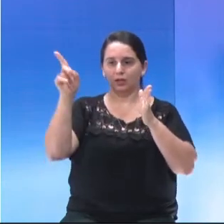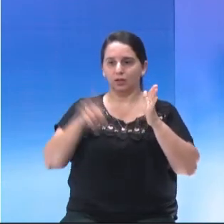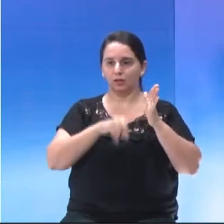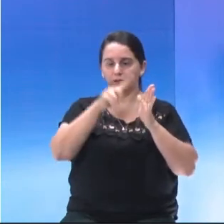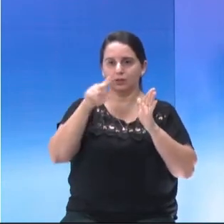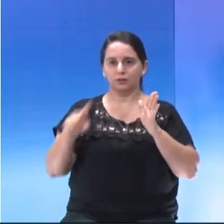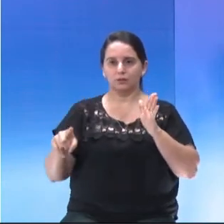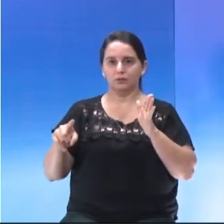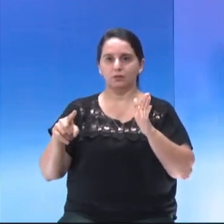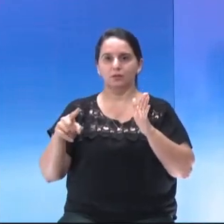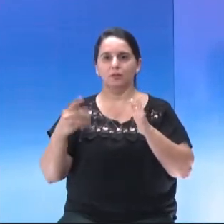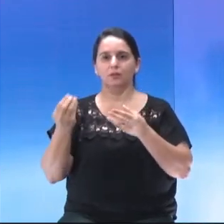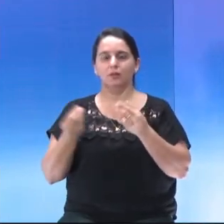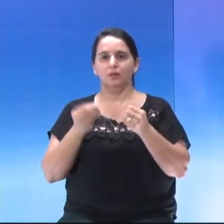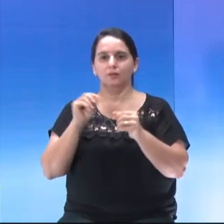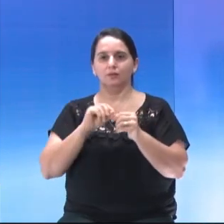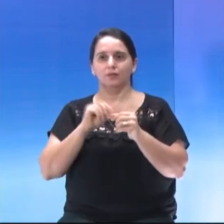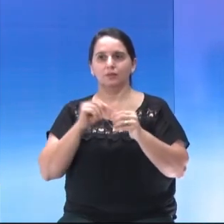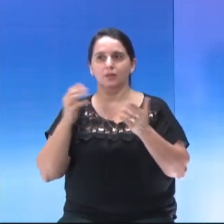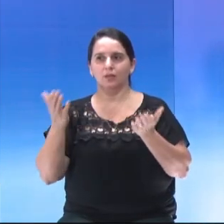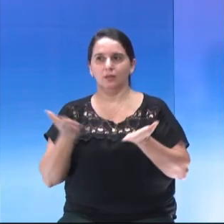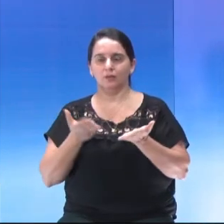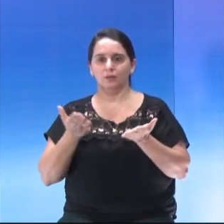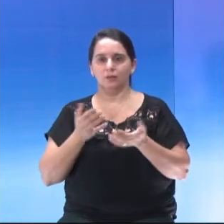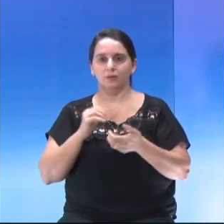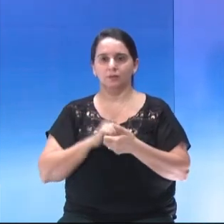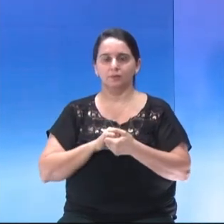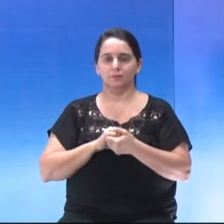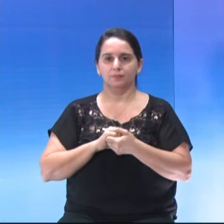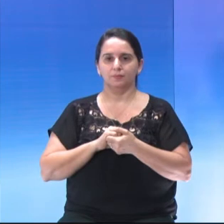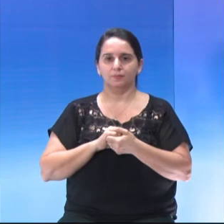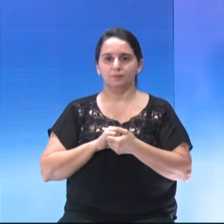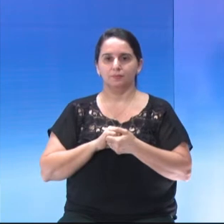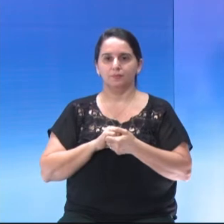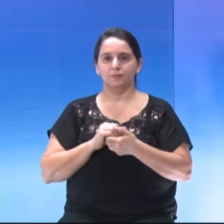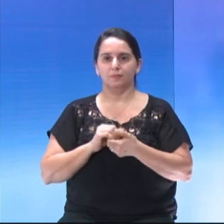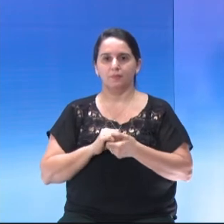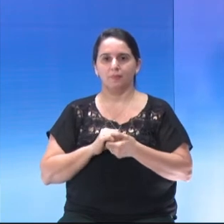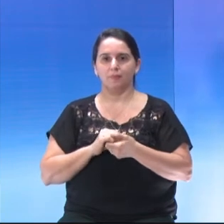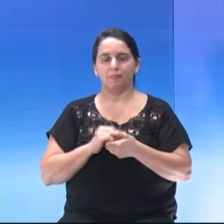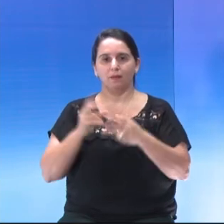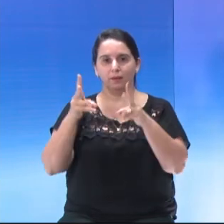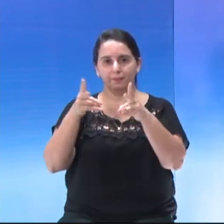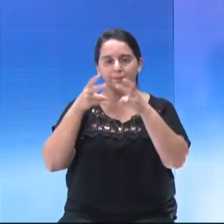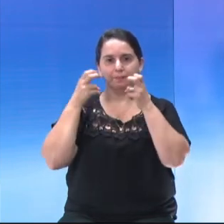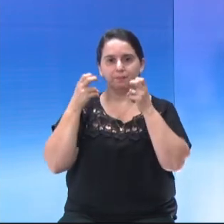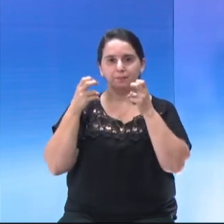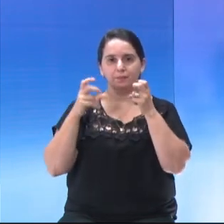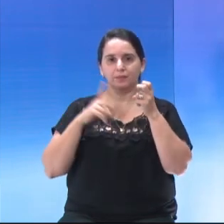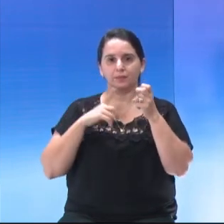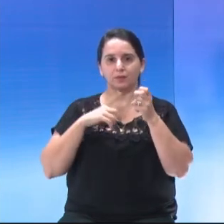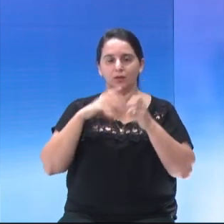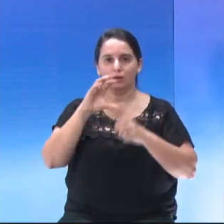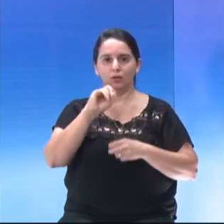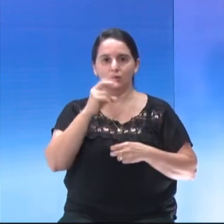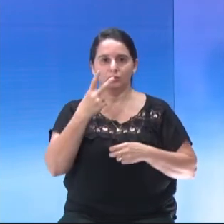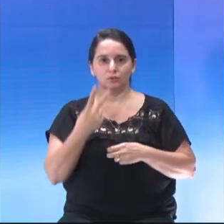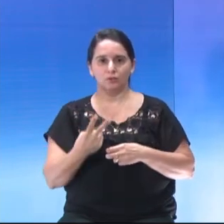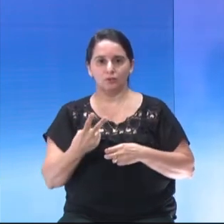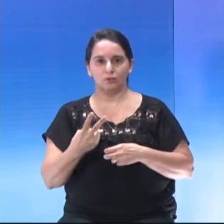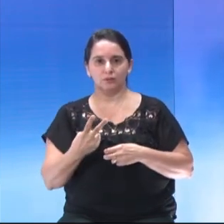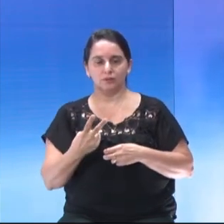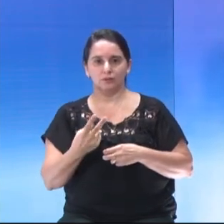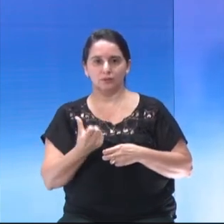anuladas. Vamos fazer isso aqui, então, nas nossas equações intermediárias. Observe que eu tenho o